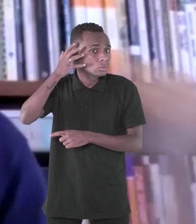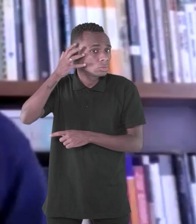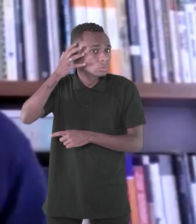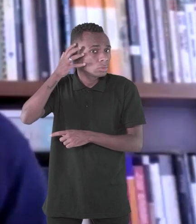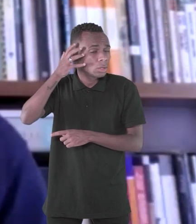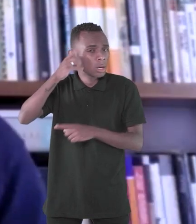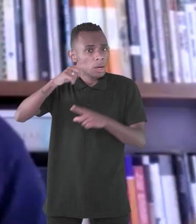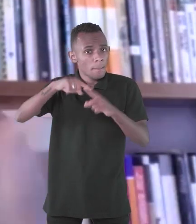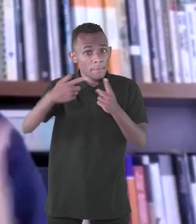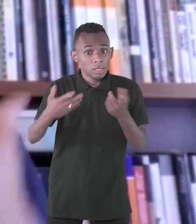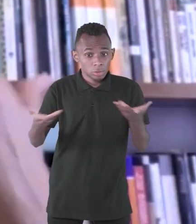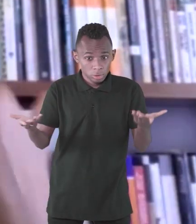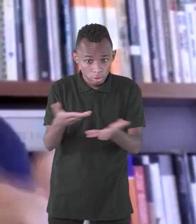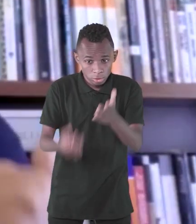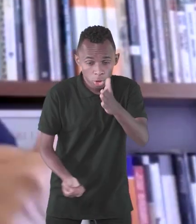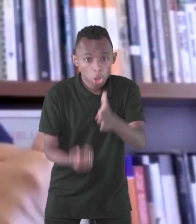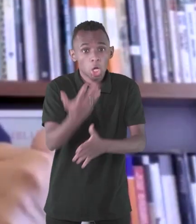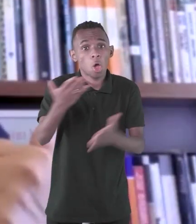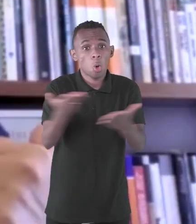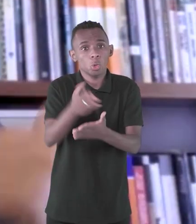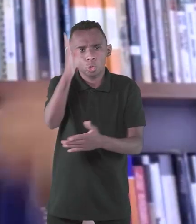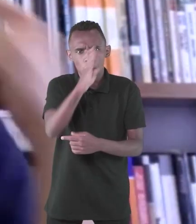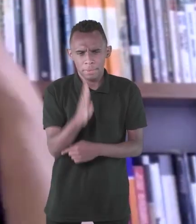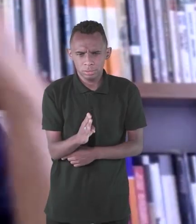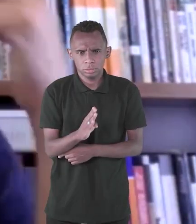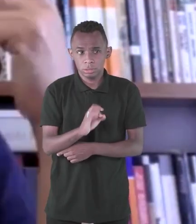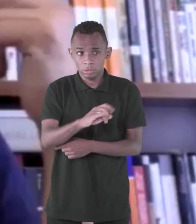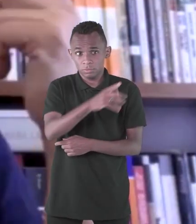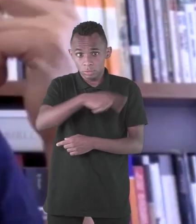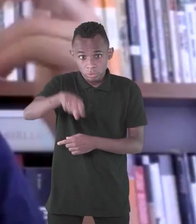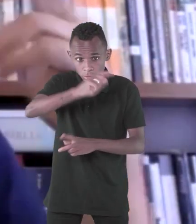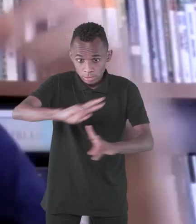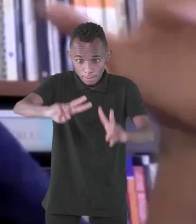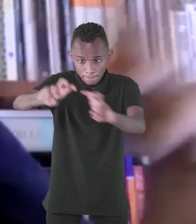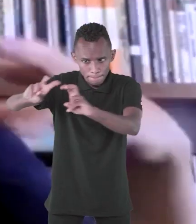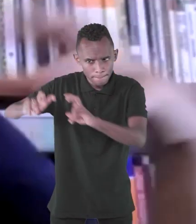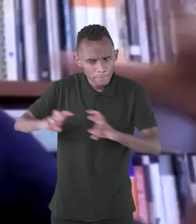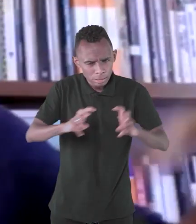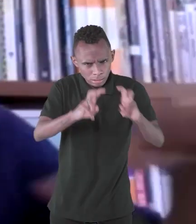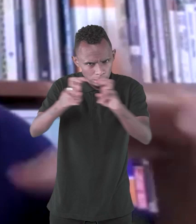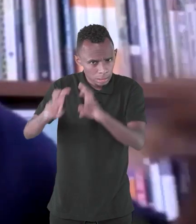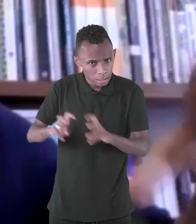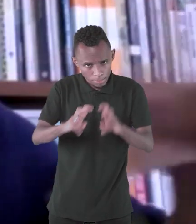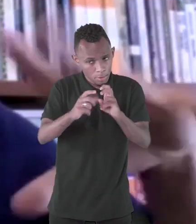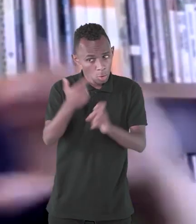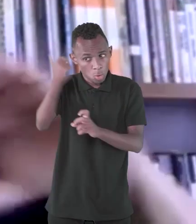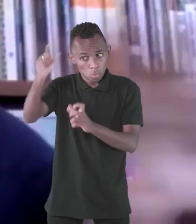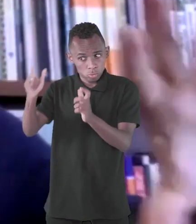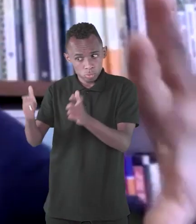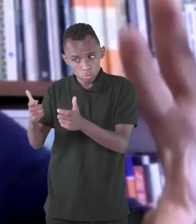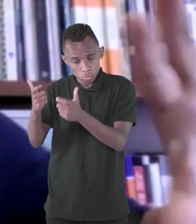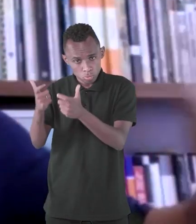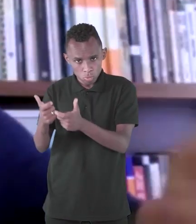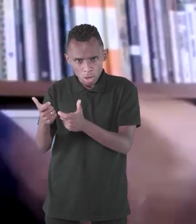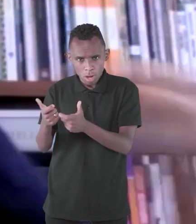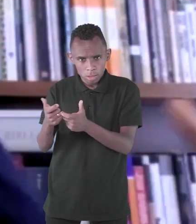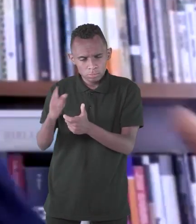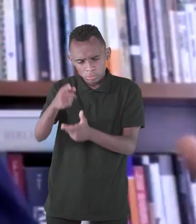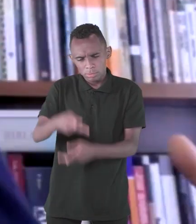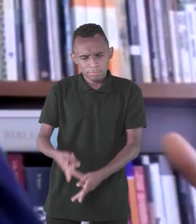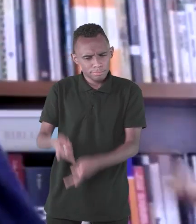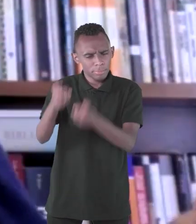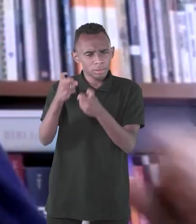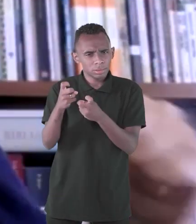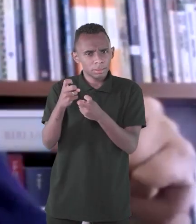é feita hoje no Brasil. E que se você tiver ouvidos atentos, se for buscar em outras fontes que não mainstream, você